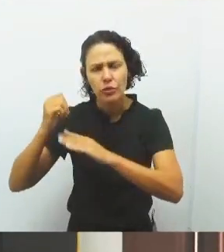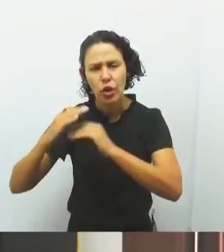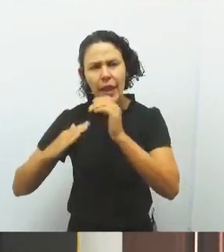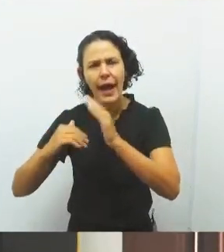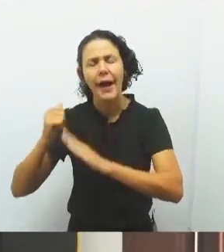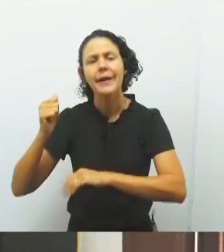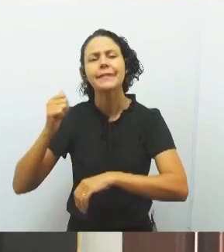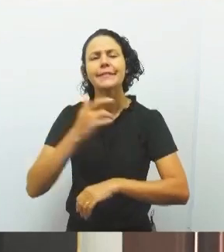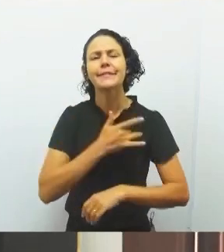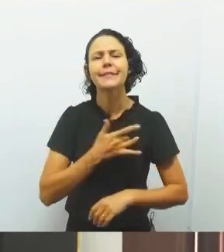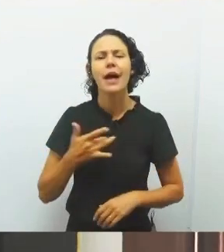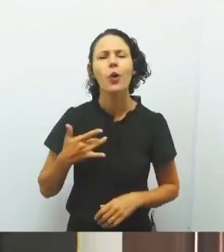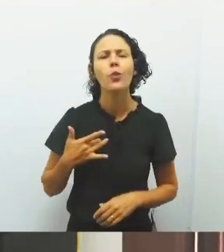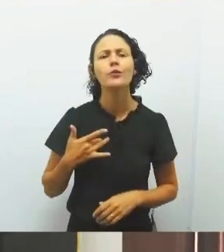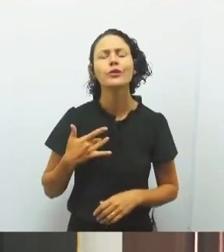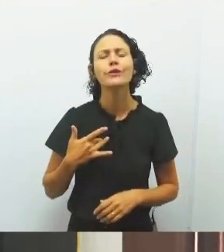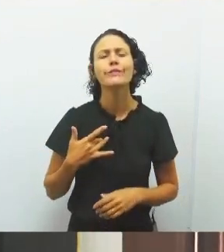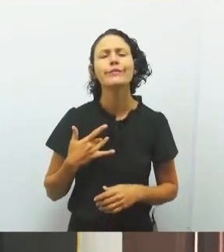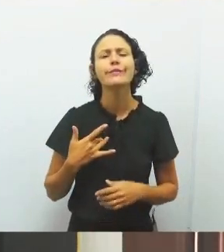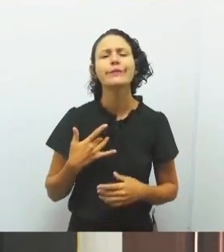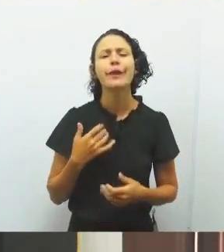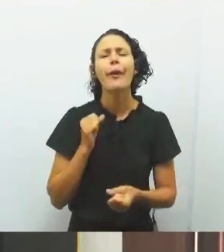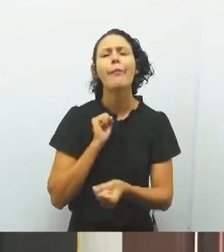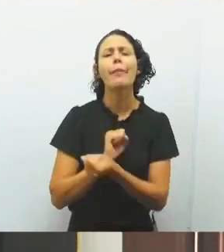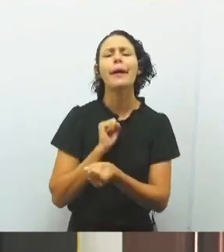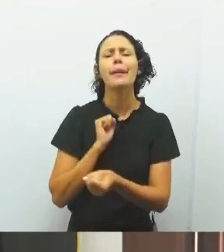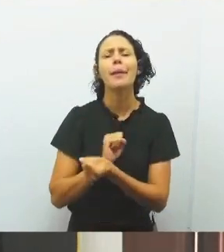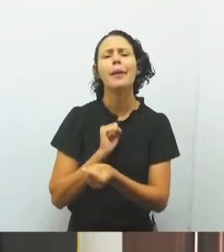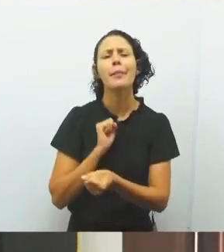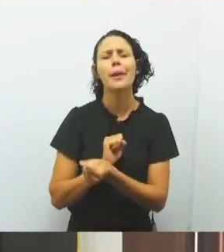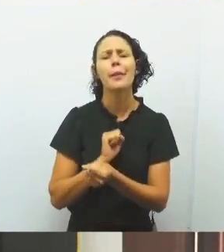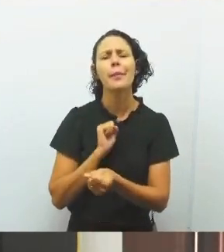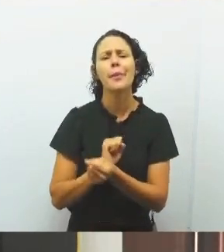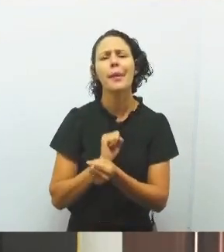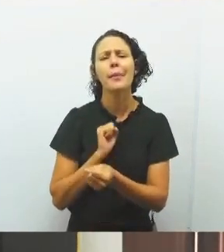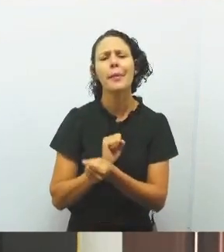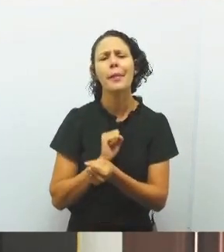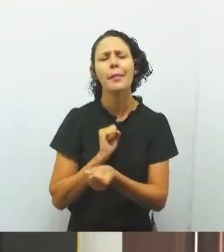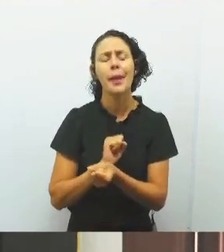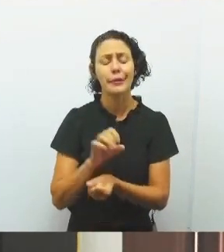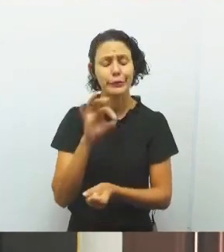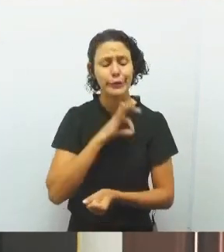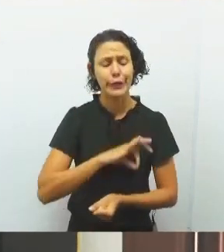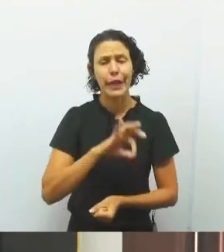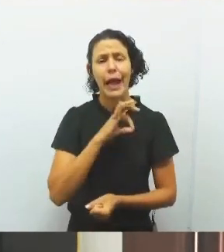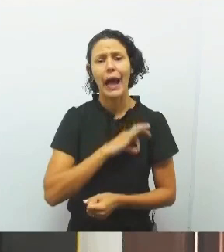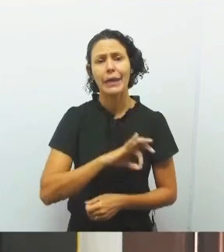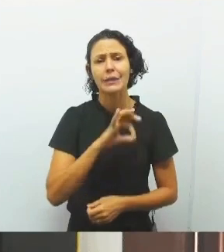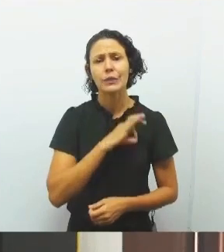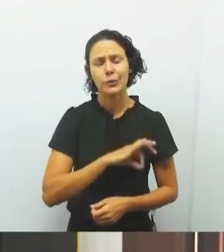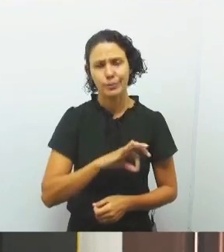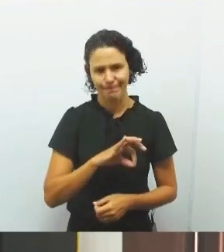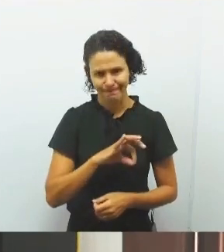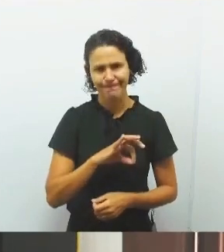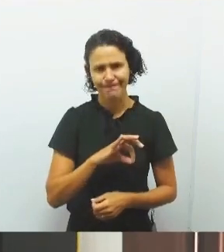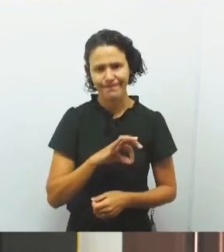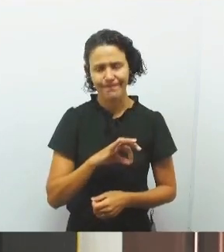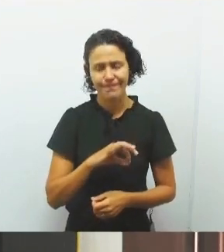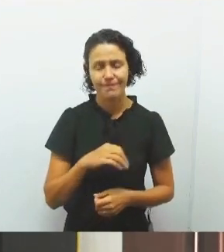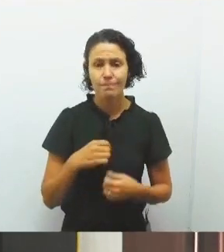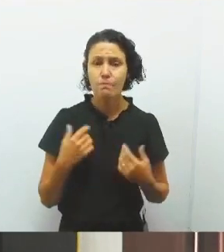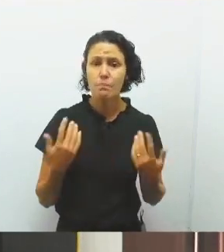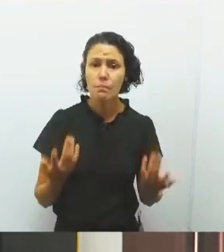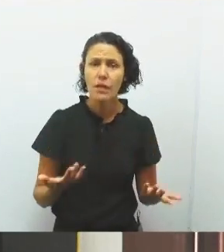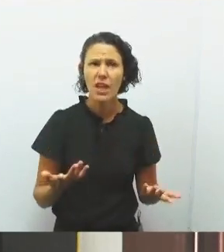ano para receber o tão sonhado piso salarial da enfermagem teve um repasse de algunas